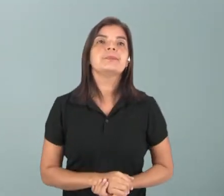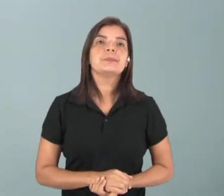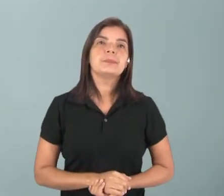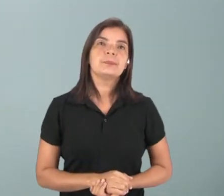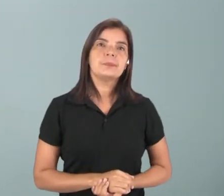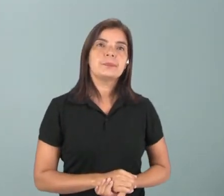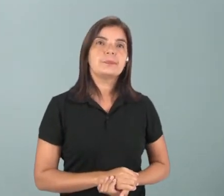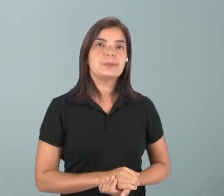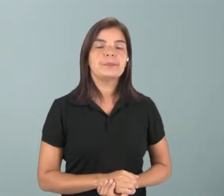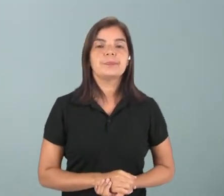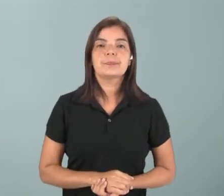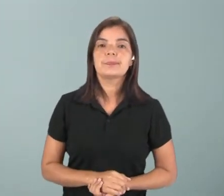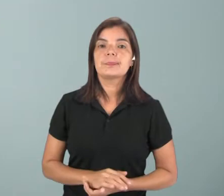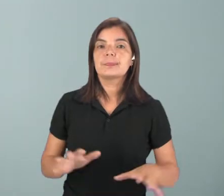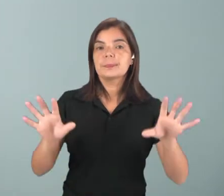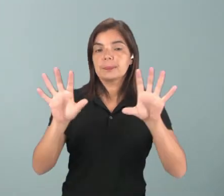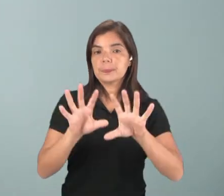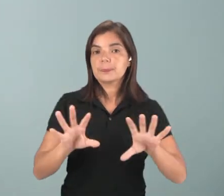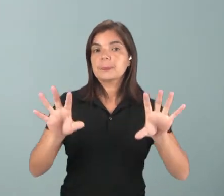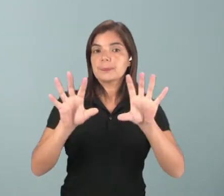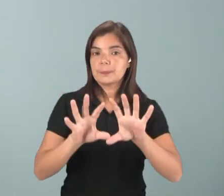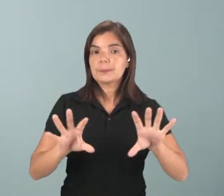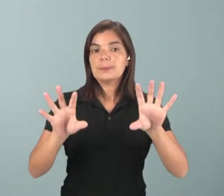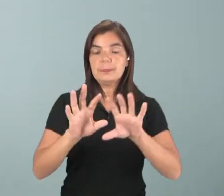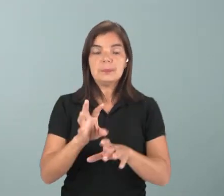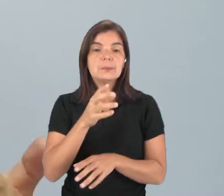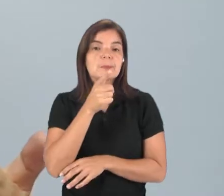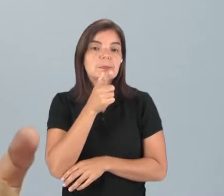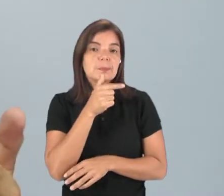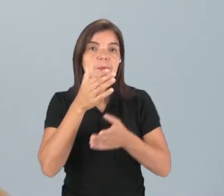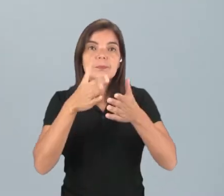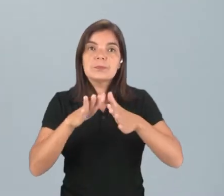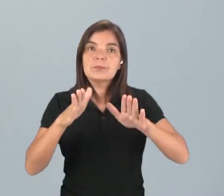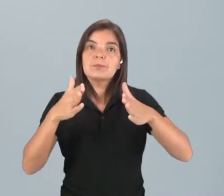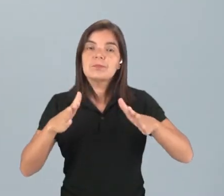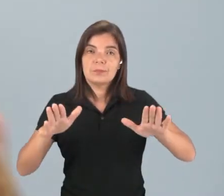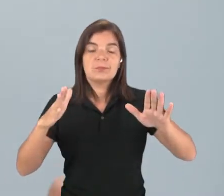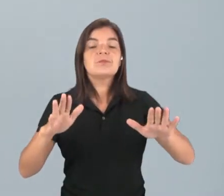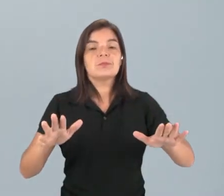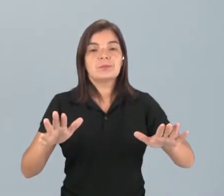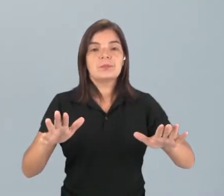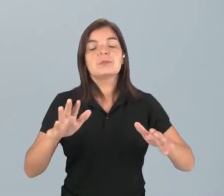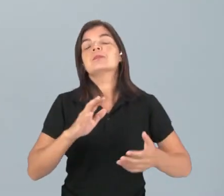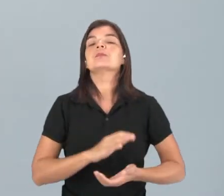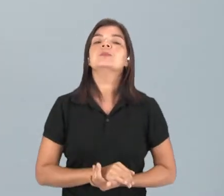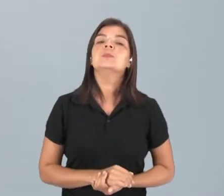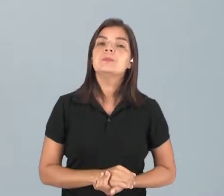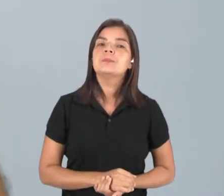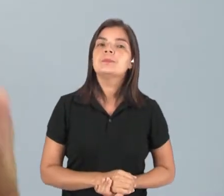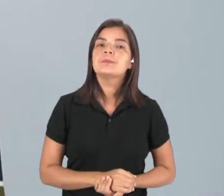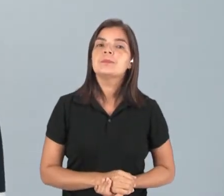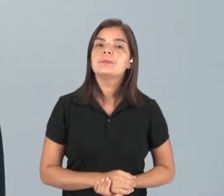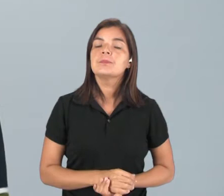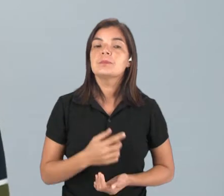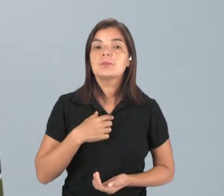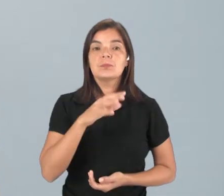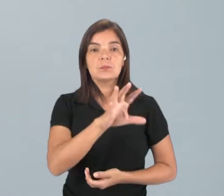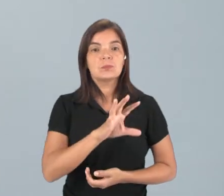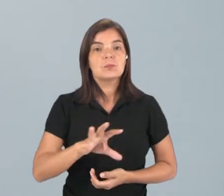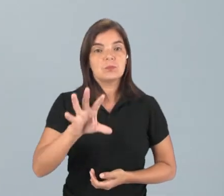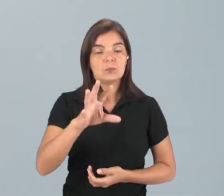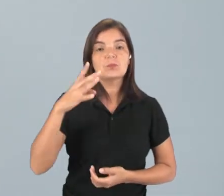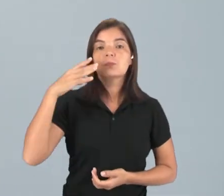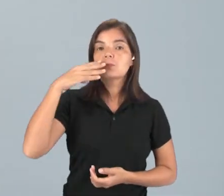bom? Assim como a gente tem trocas de massas de ar, a gente também tem uma circulação de correntes oceânicas, tá? Regiões